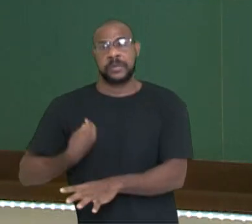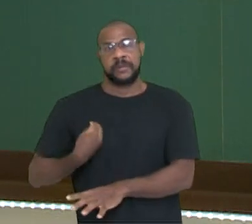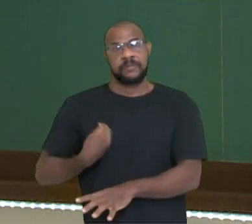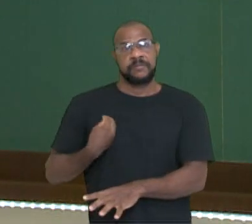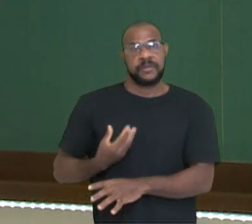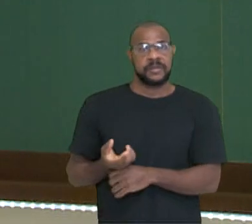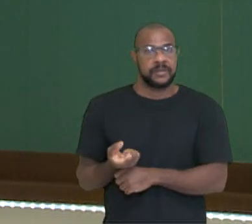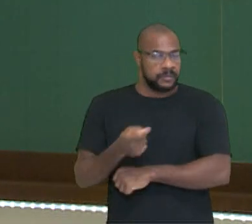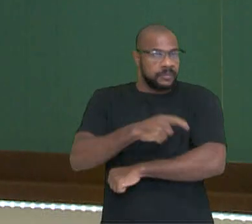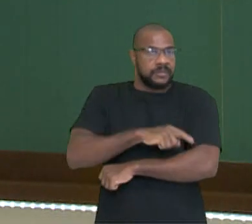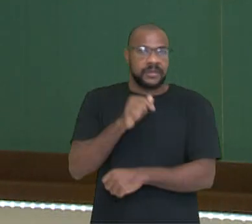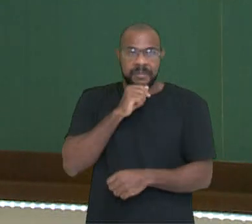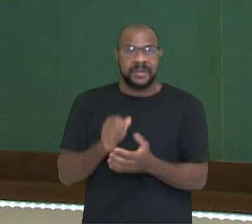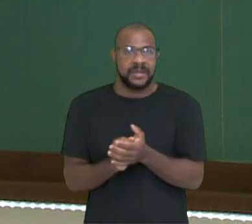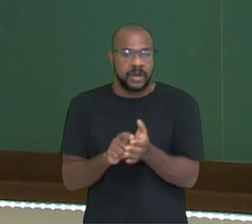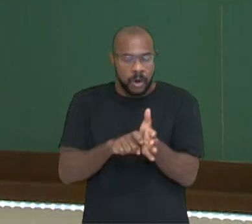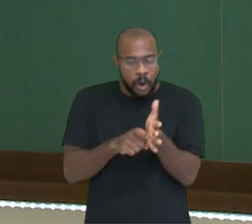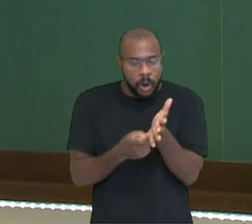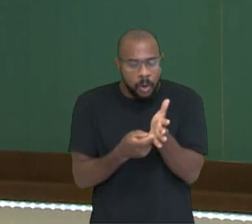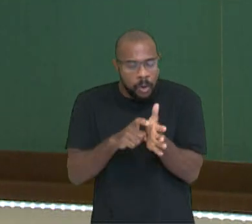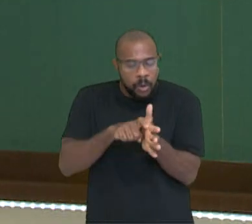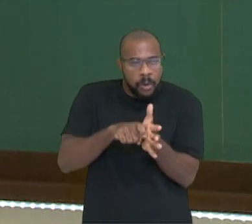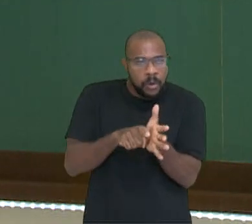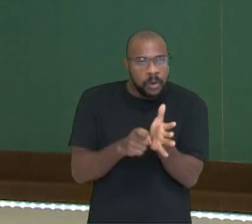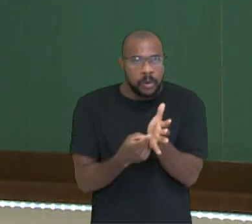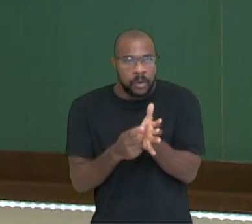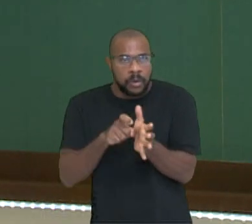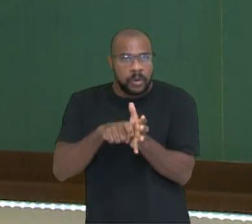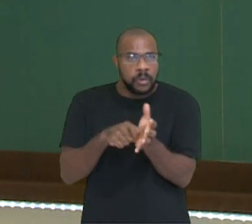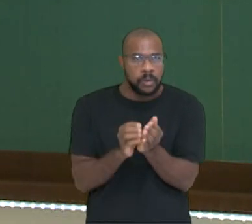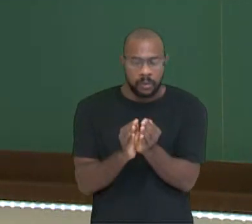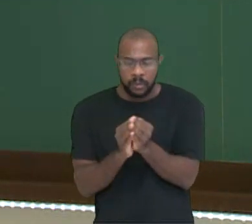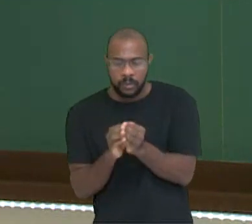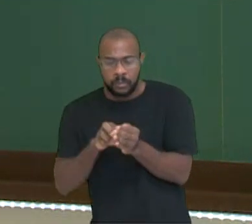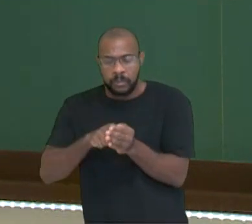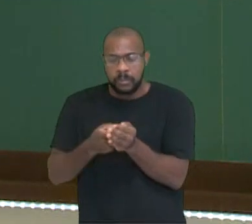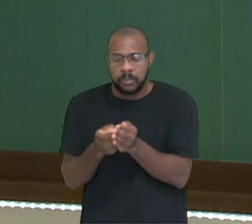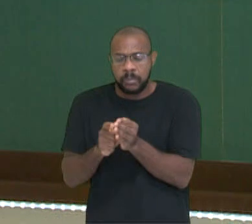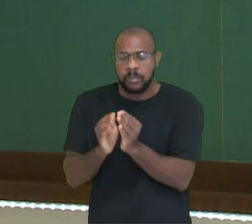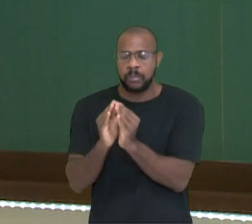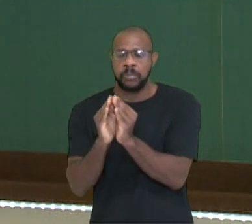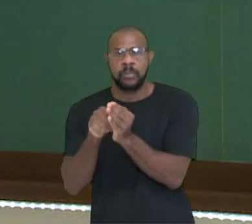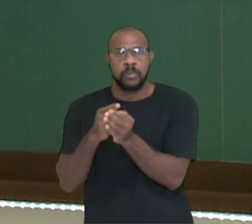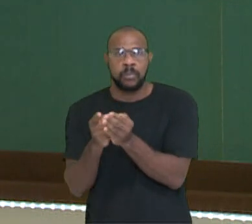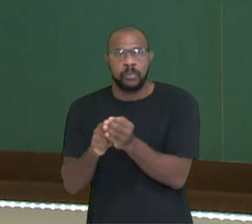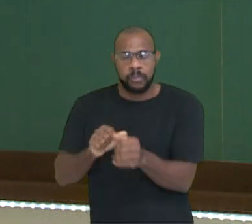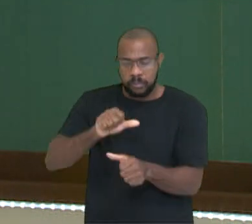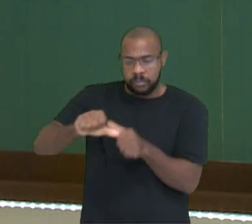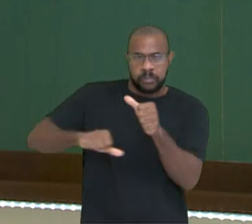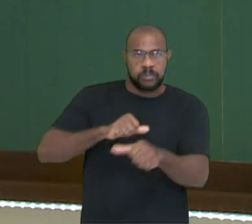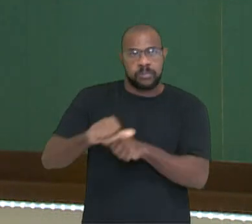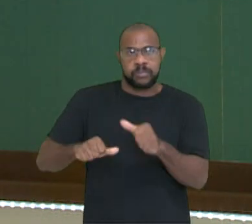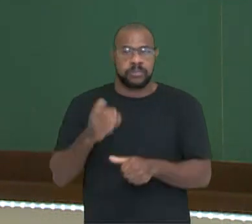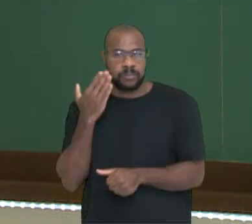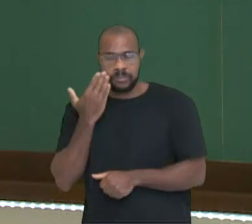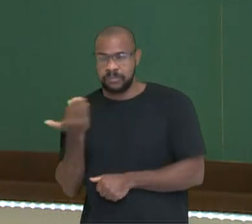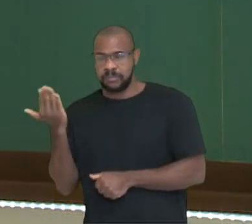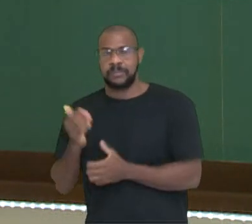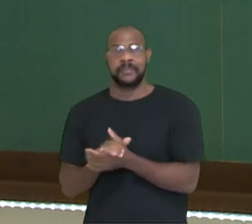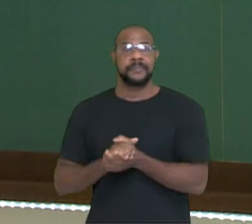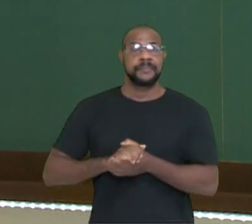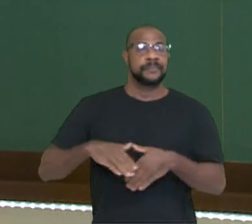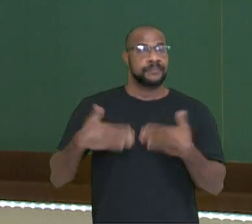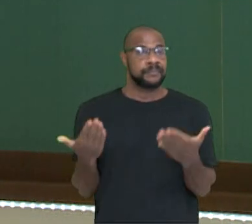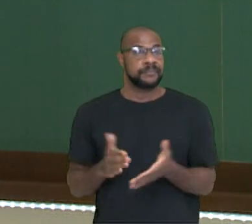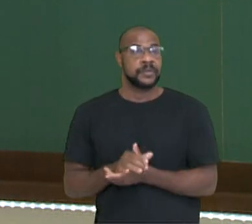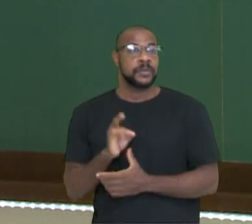do ovo nasce uma larva, que se transforma numa pupa e depois um mosquito adulto, muito parecido com o que ocorre com a borboleta, por exemplo.